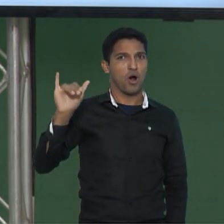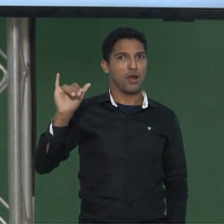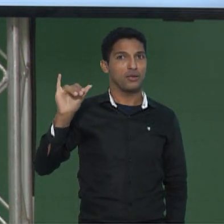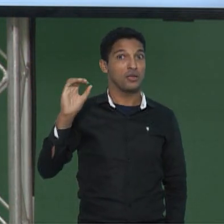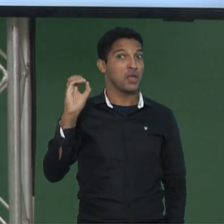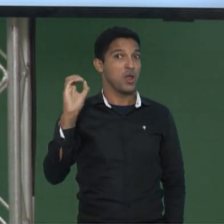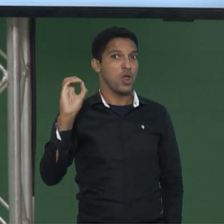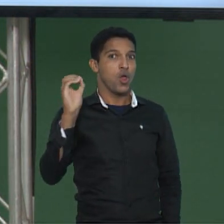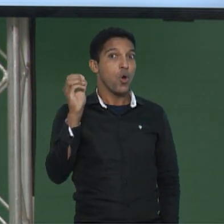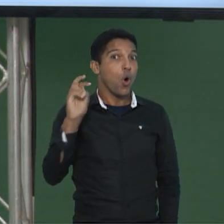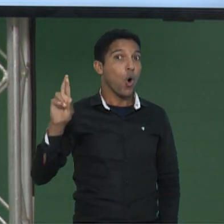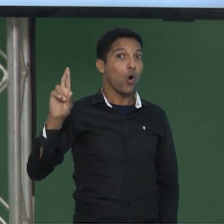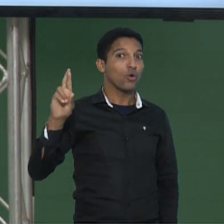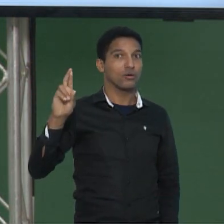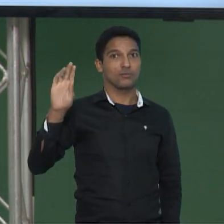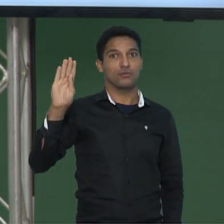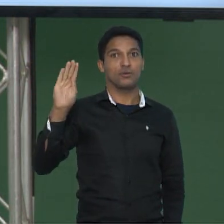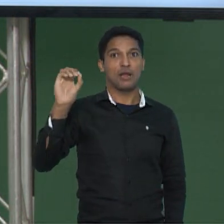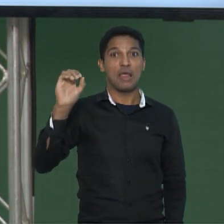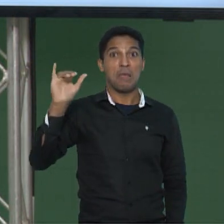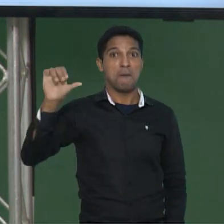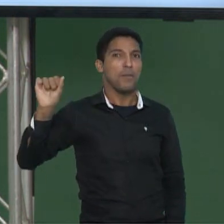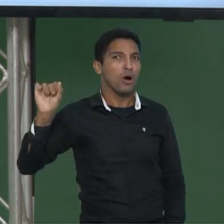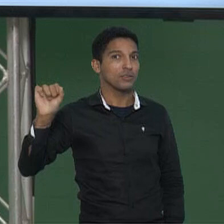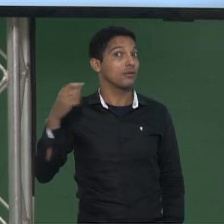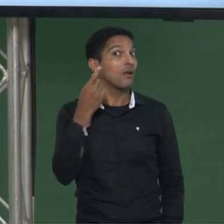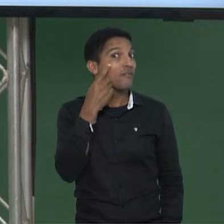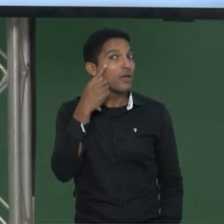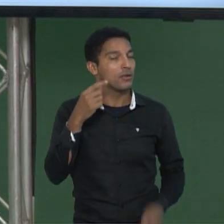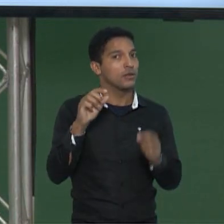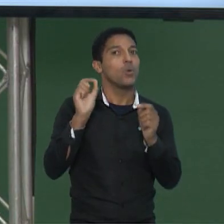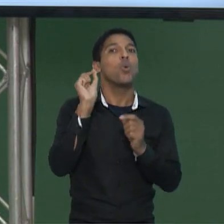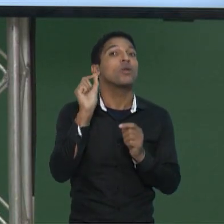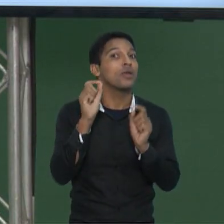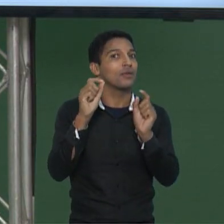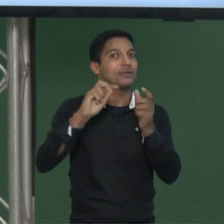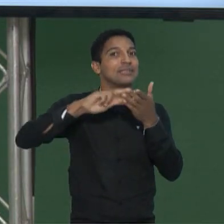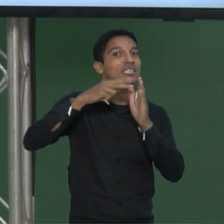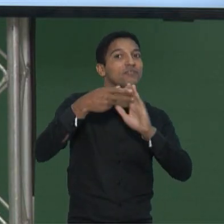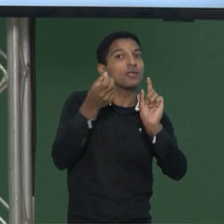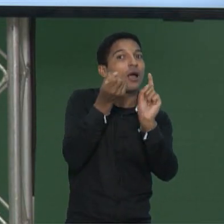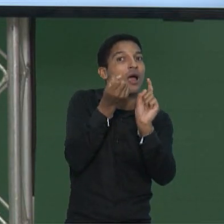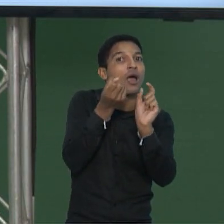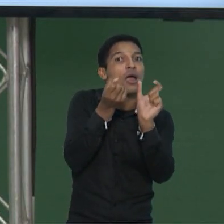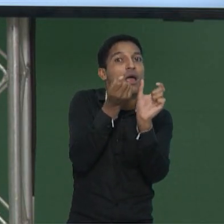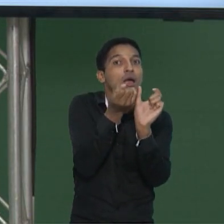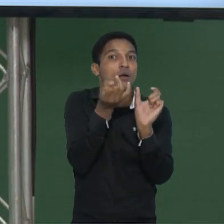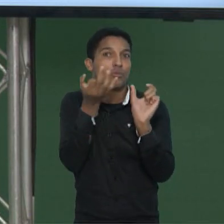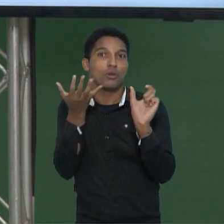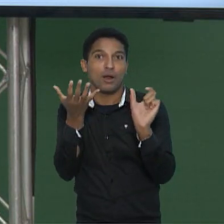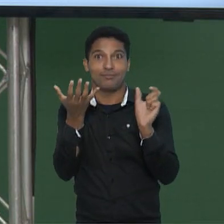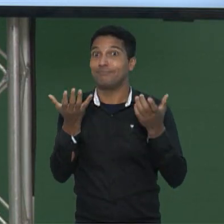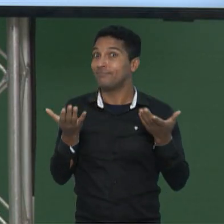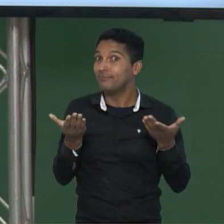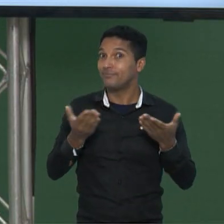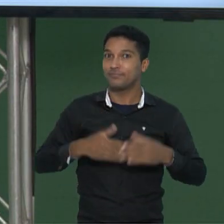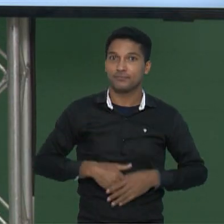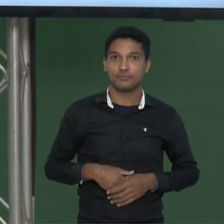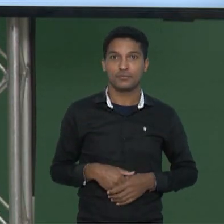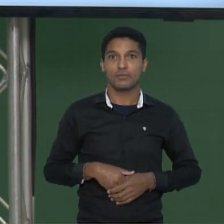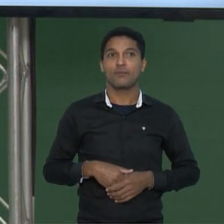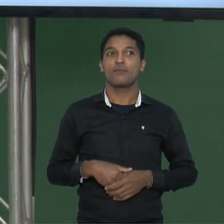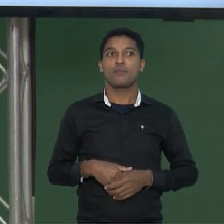Vejam, observem o que está indicando ali o plural. E na terceira palavrinha, nós temos